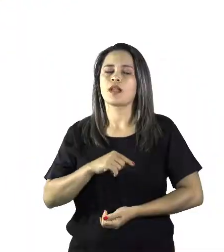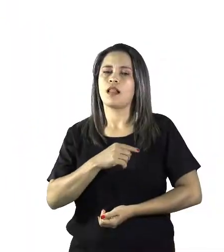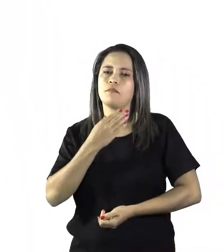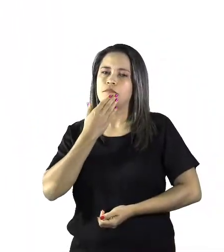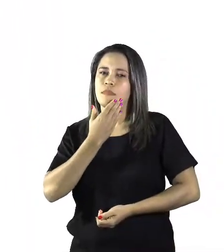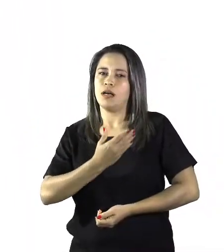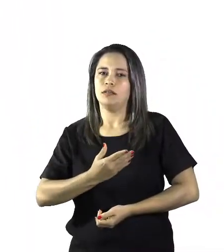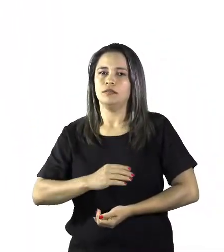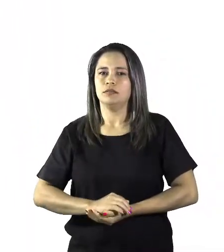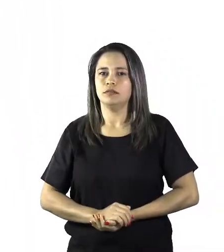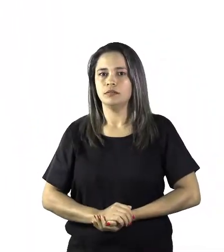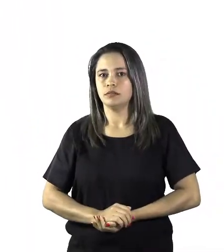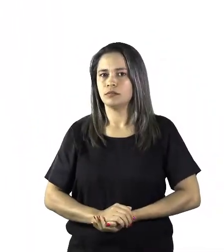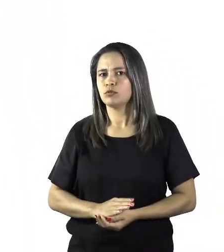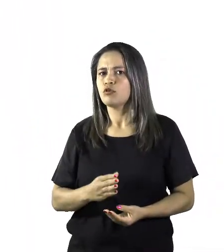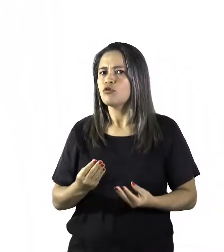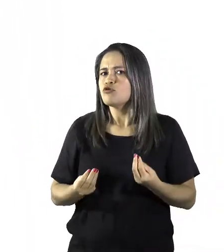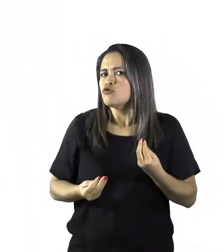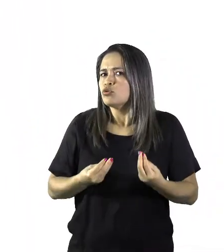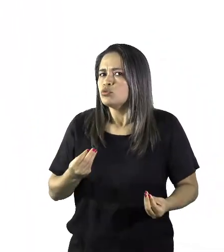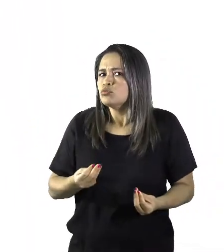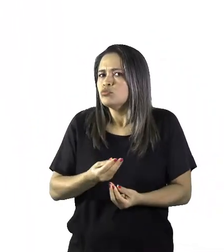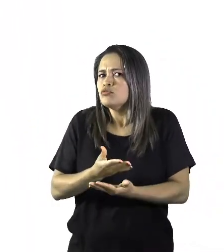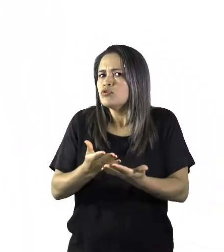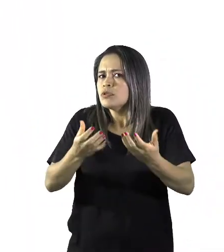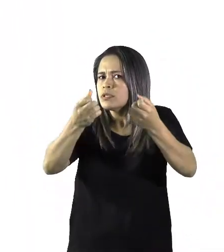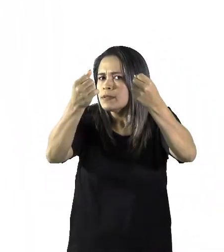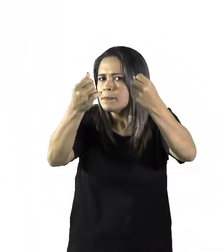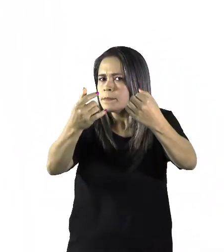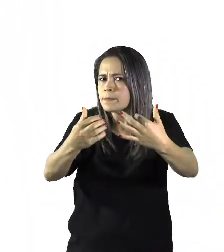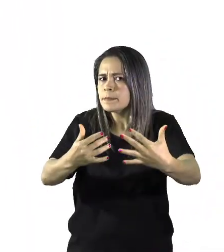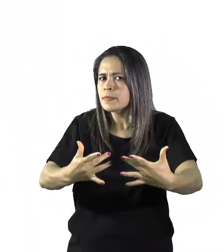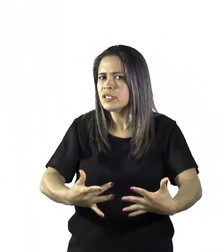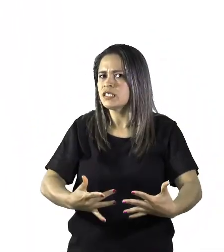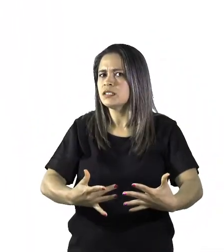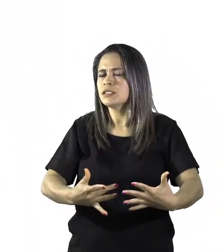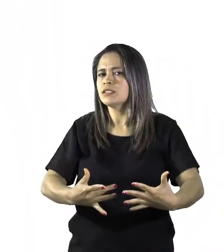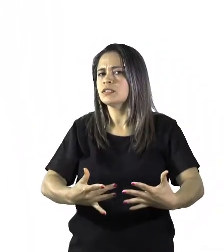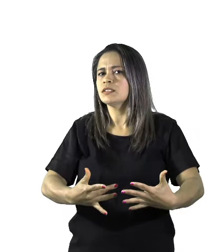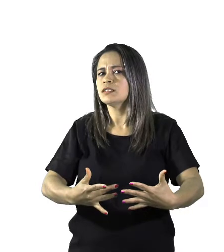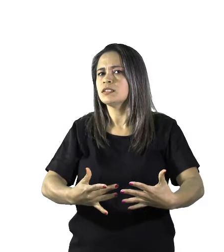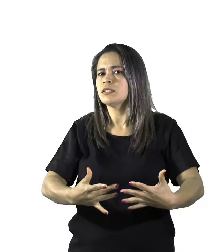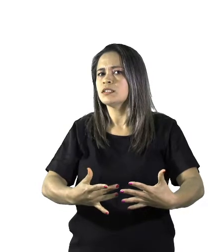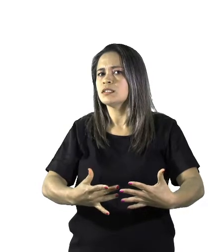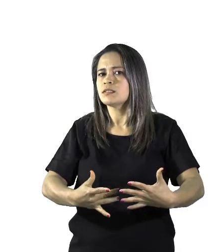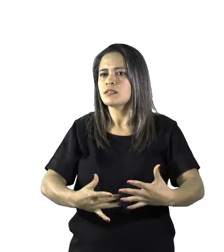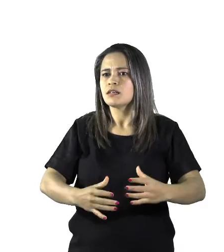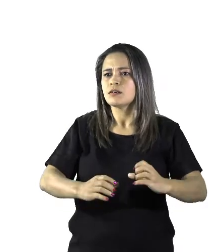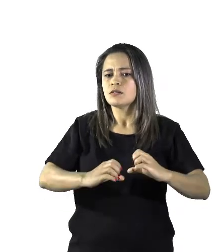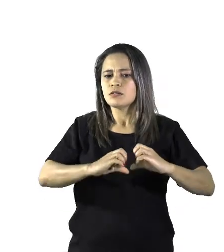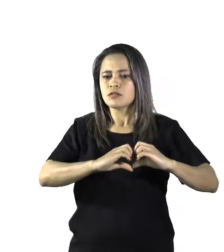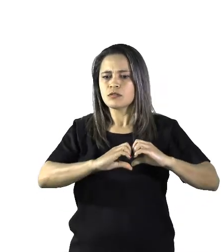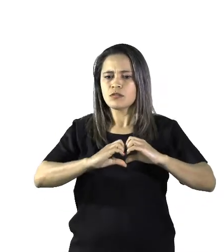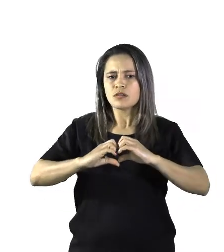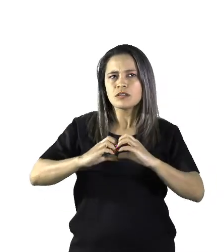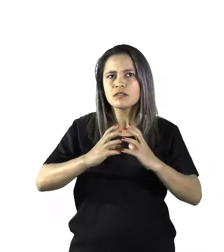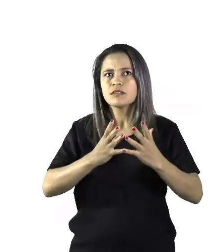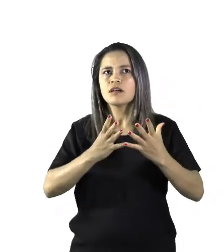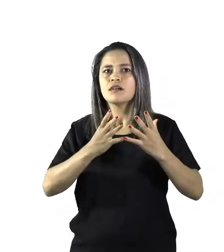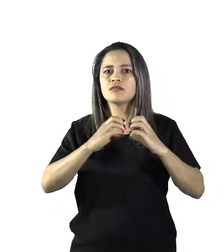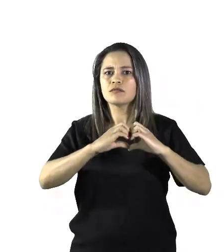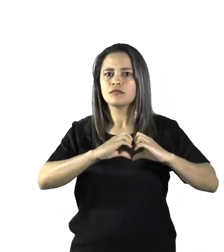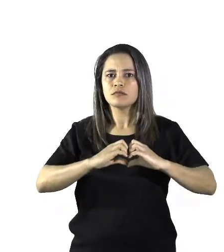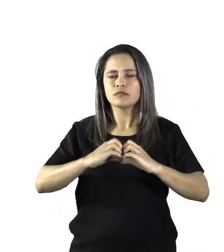seguinte: como você explica os corações no coelho e o olhar dele